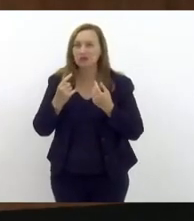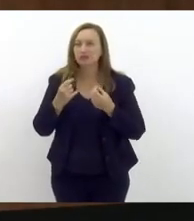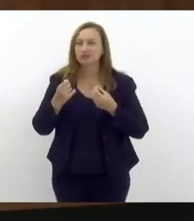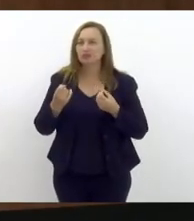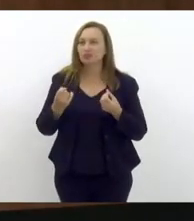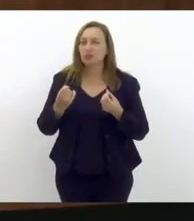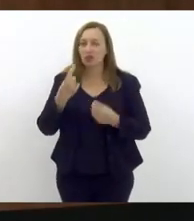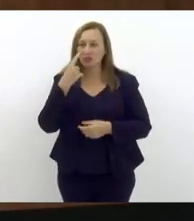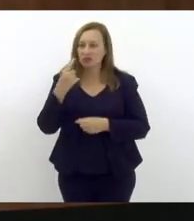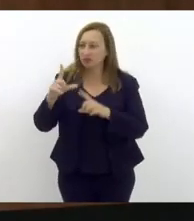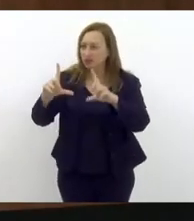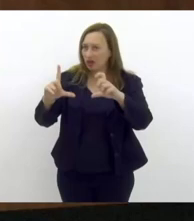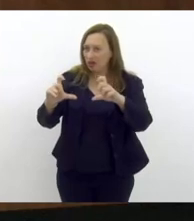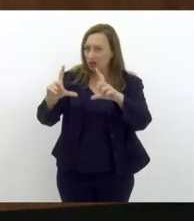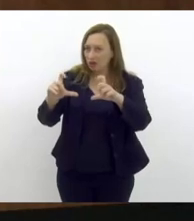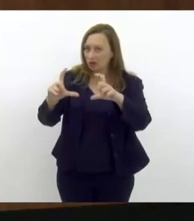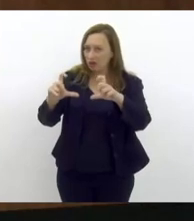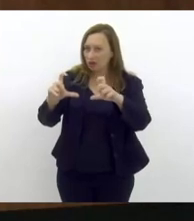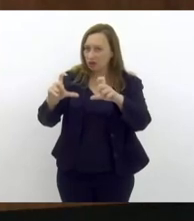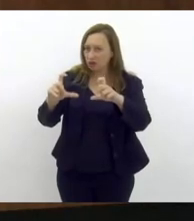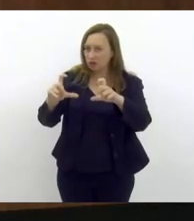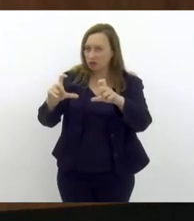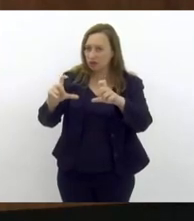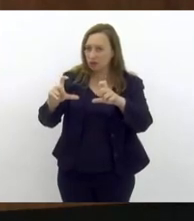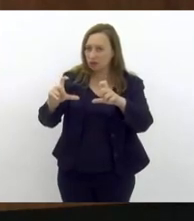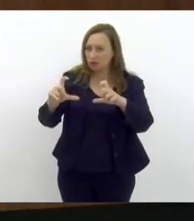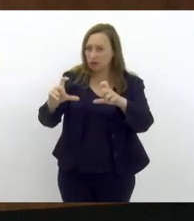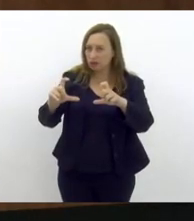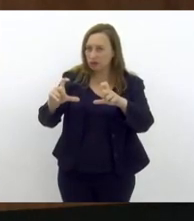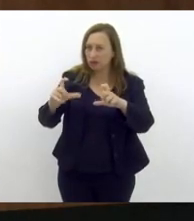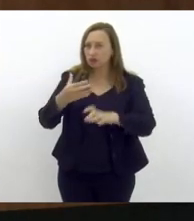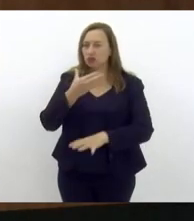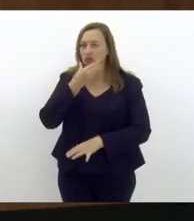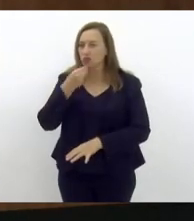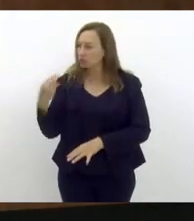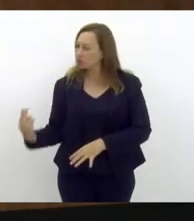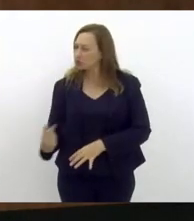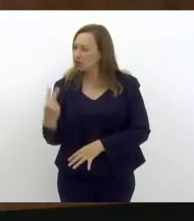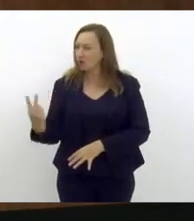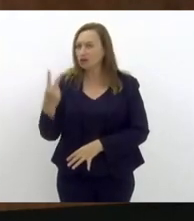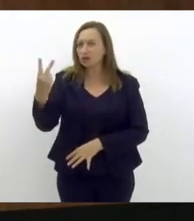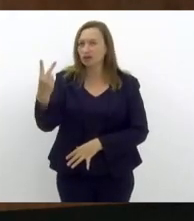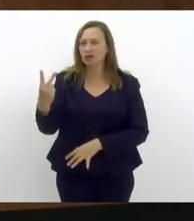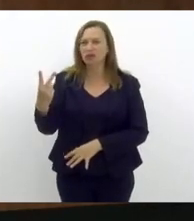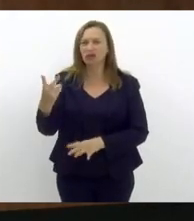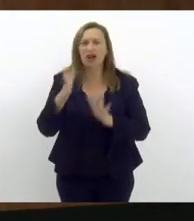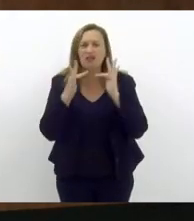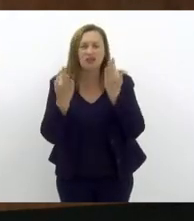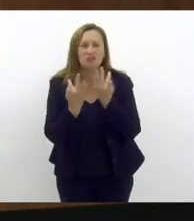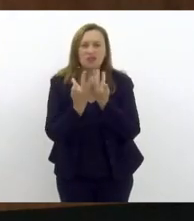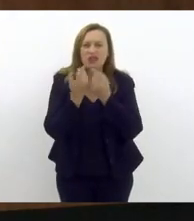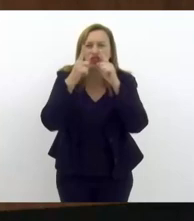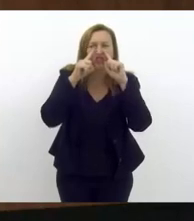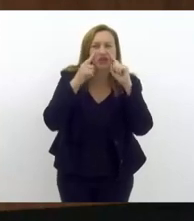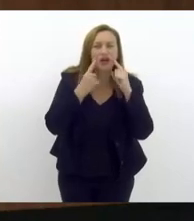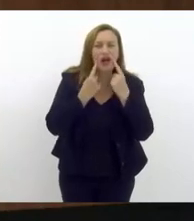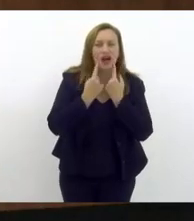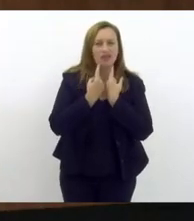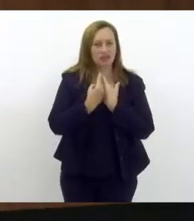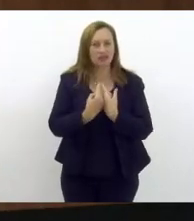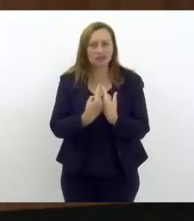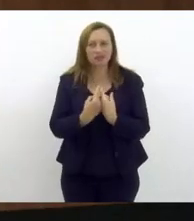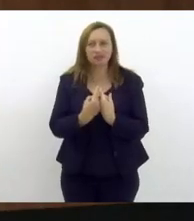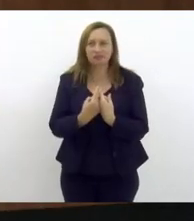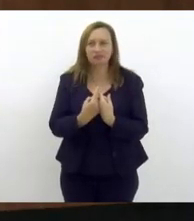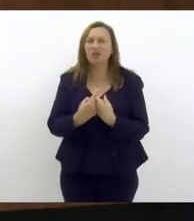sua foto no quadro dos heróis. Eu vi quanto a sua filha e sua mãe choravam. Esposa, filho.